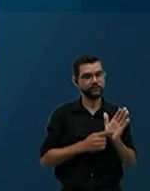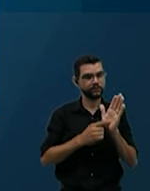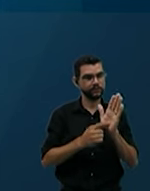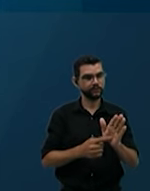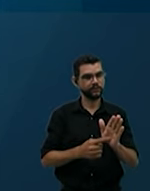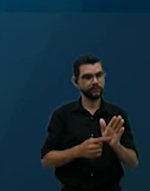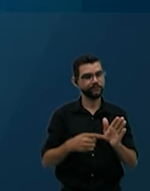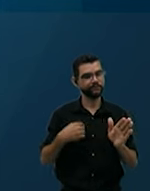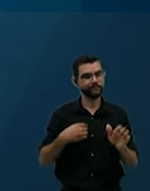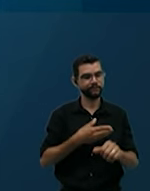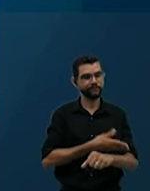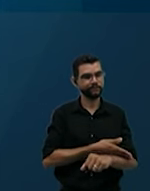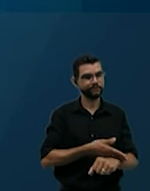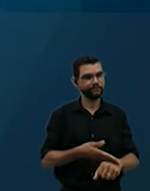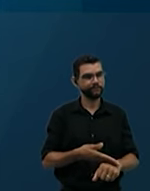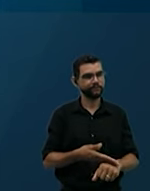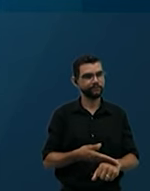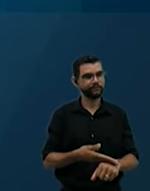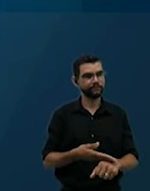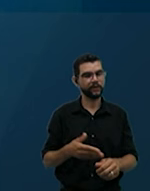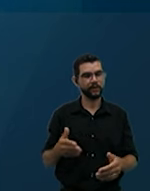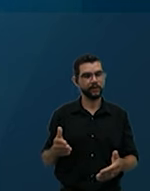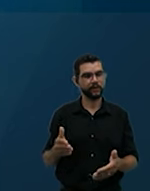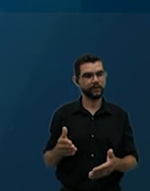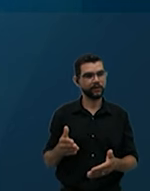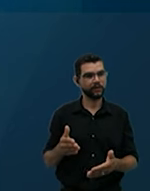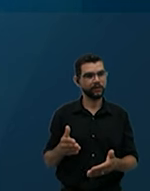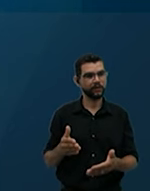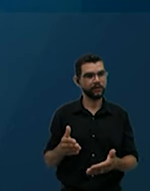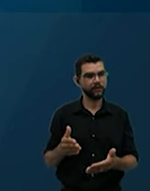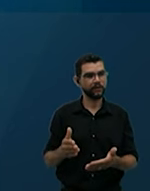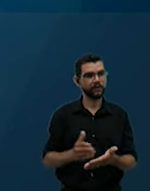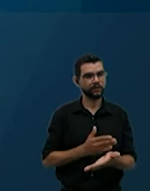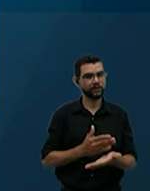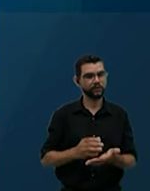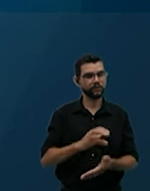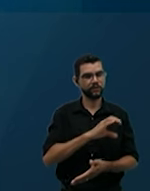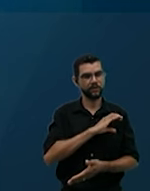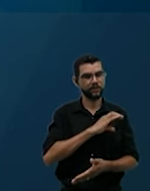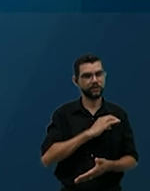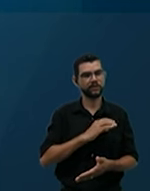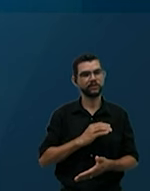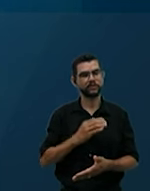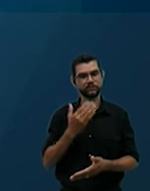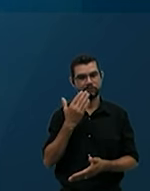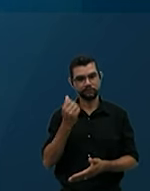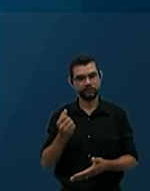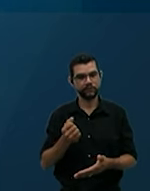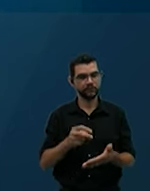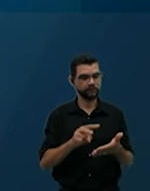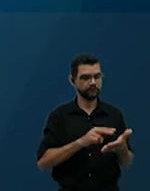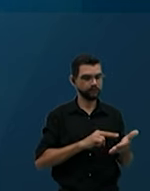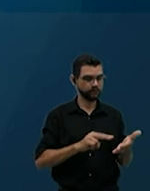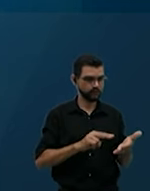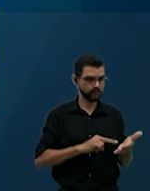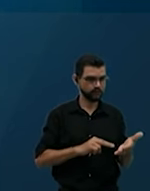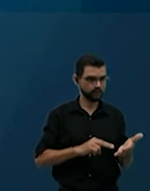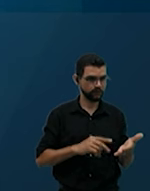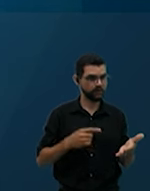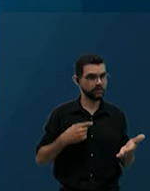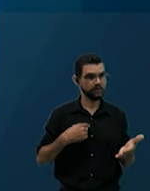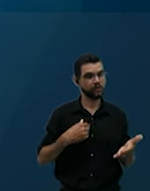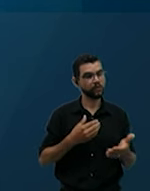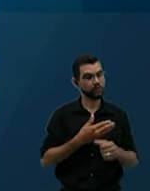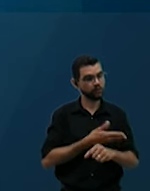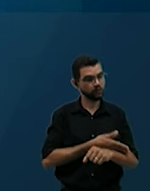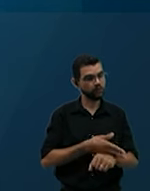quando algum colega vai solicitar vista, como é o caso já destacado pelo ministro Paulo Sérgio, parar por aqui